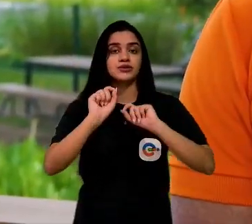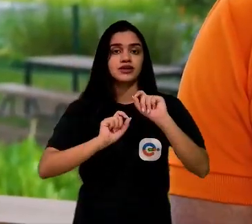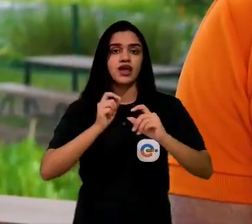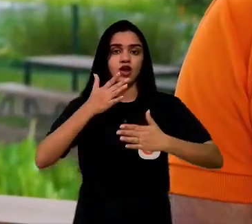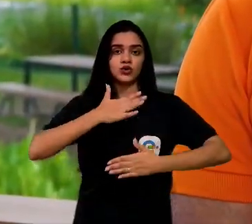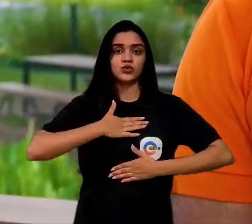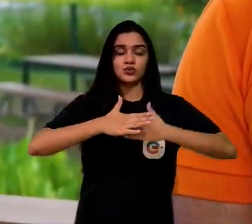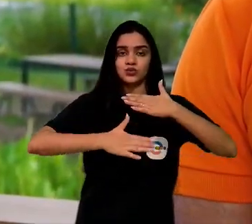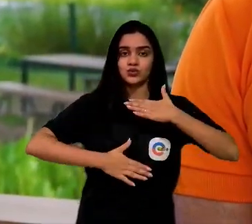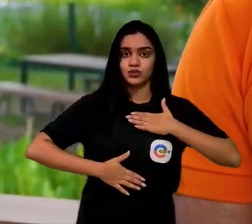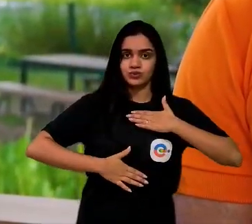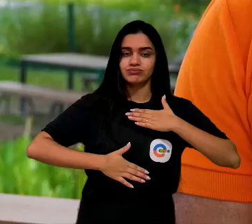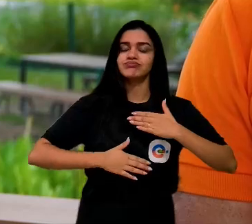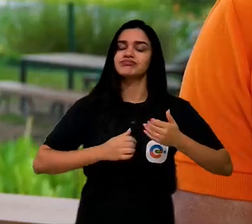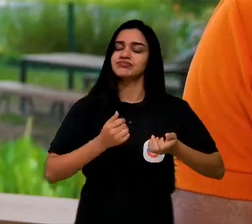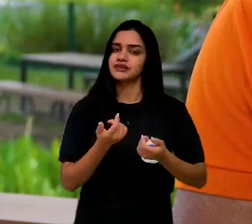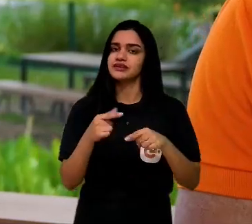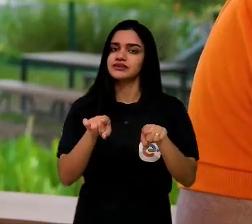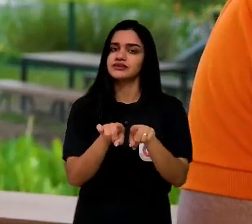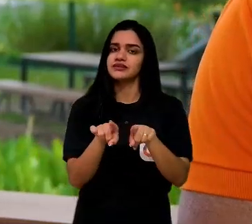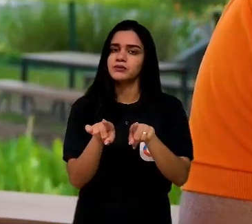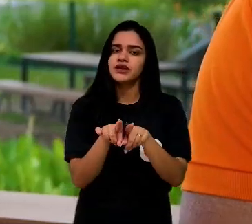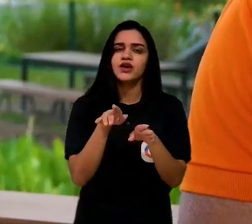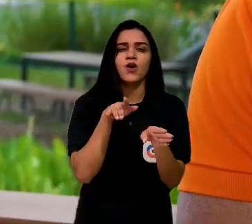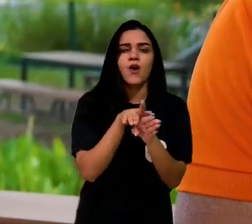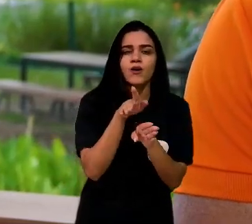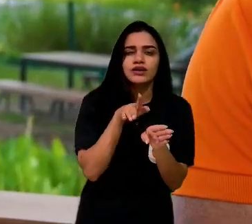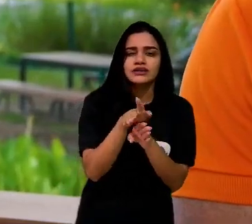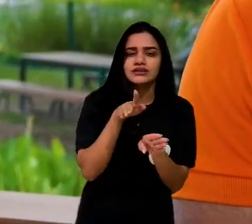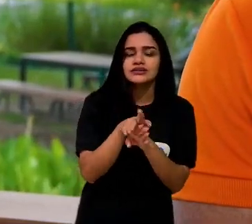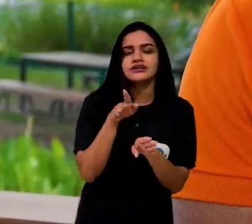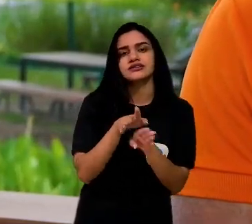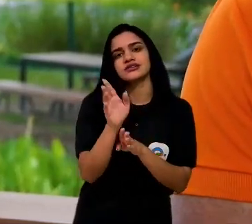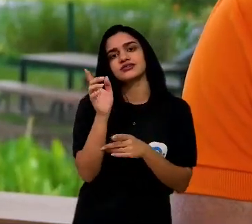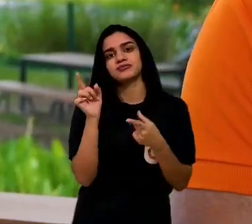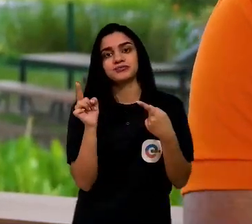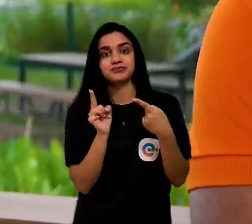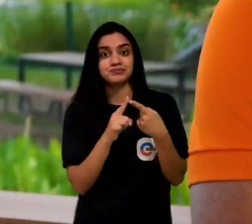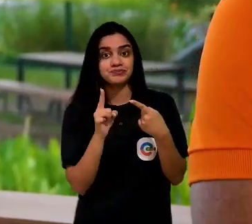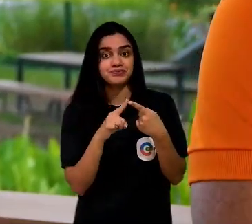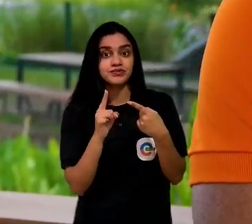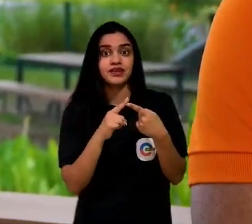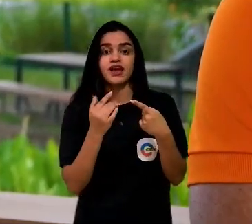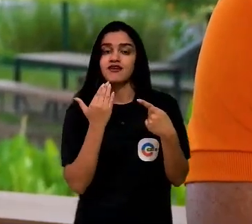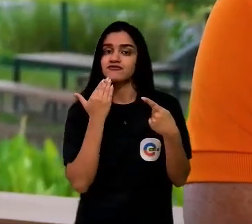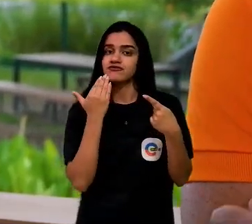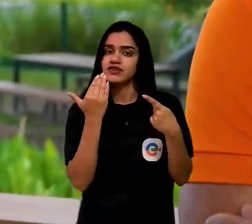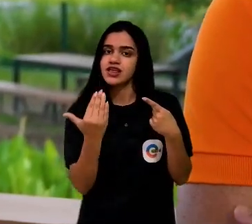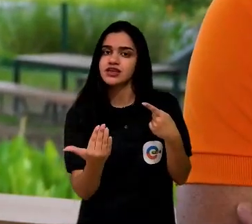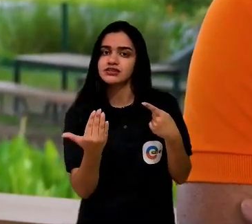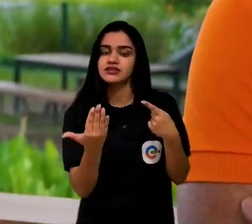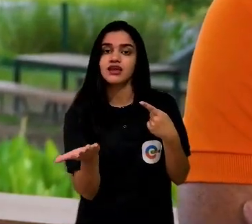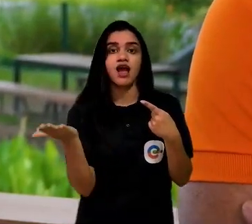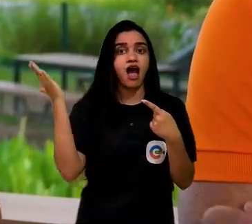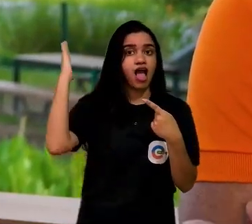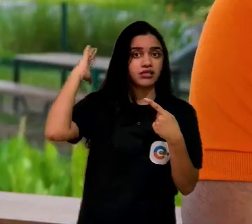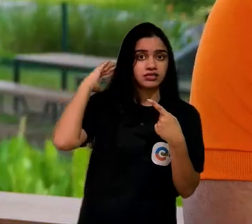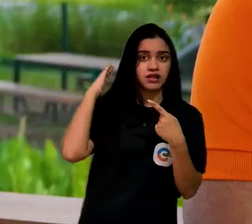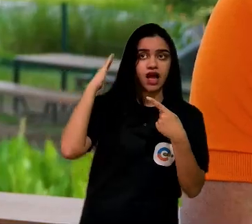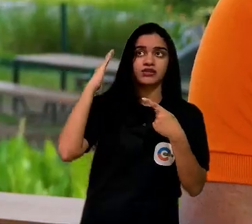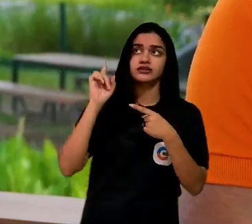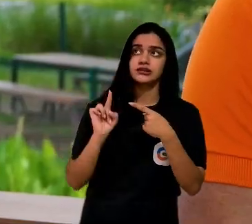no espaço, orientando-se por noções como em frente, atrás, em